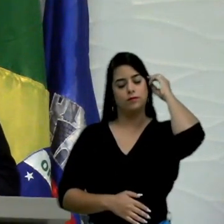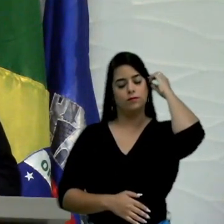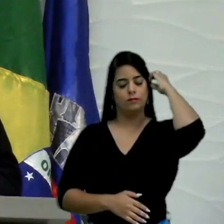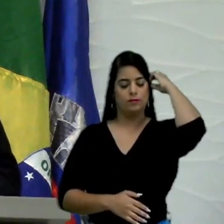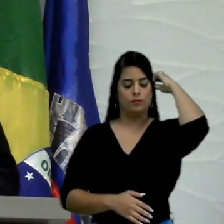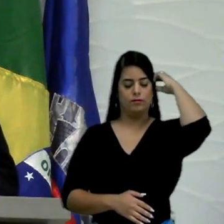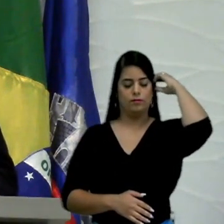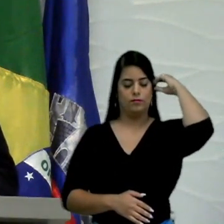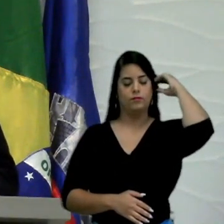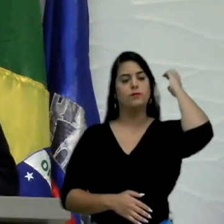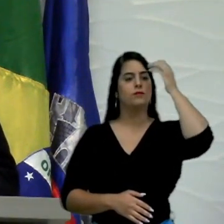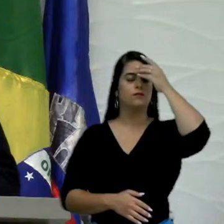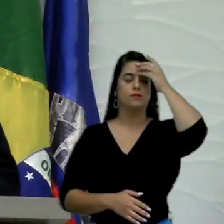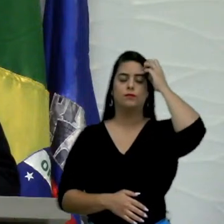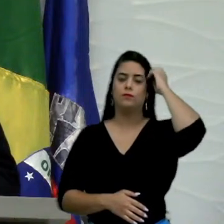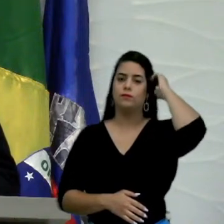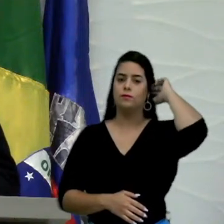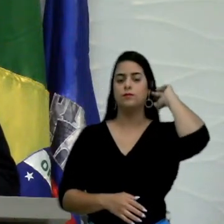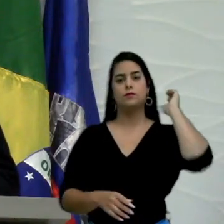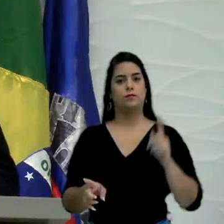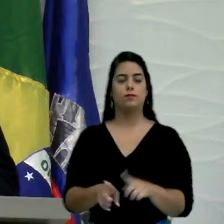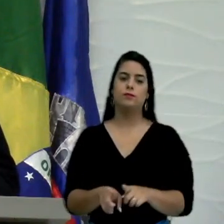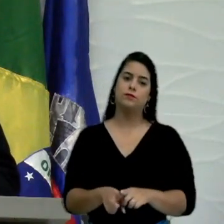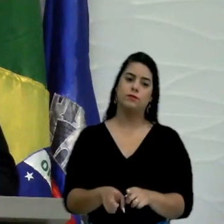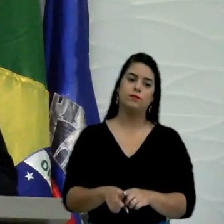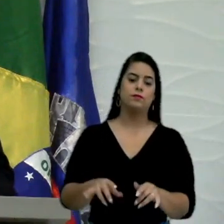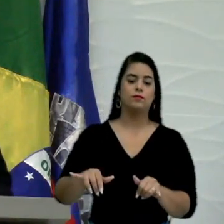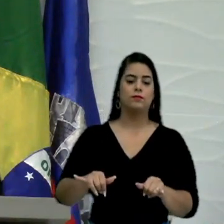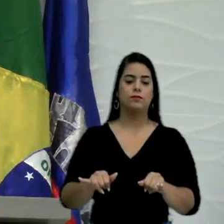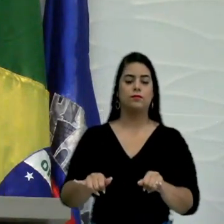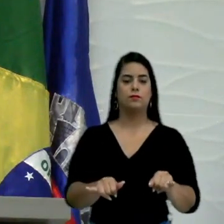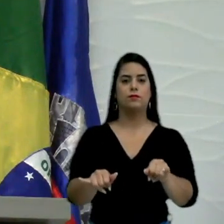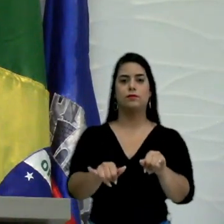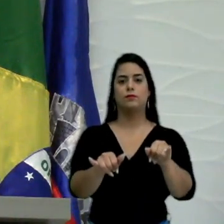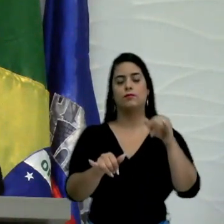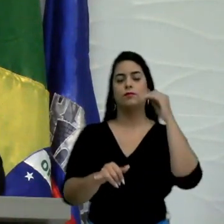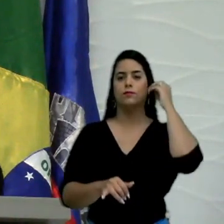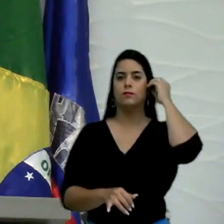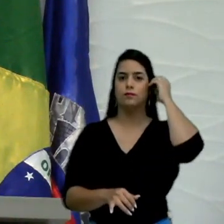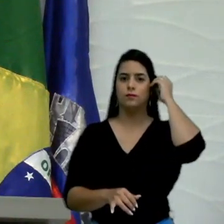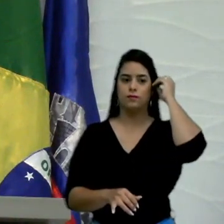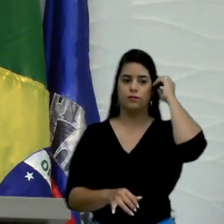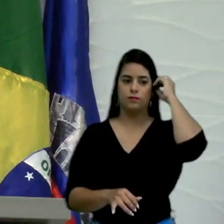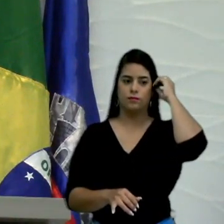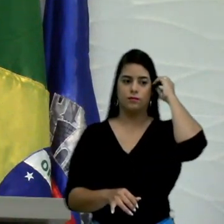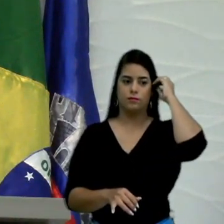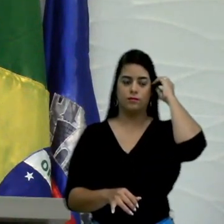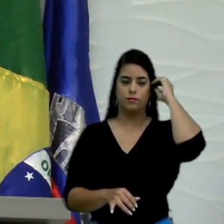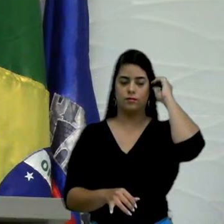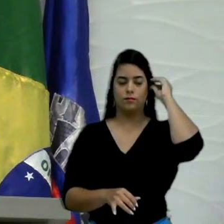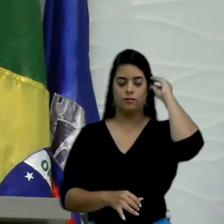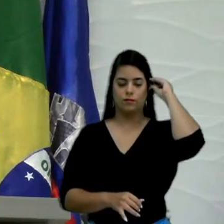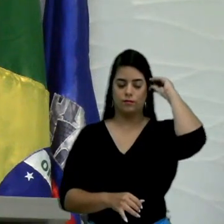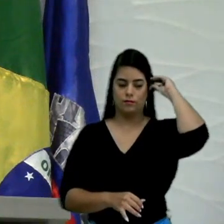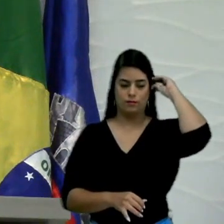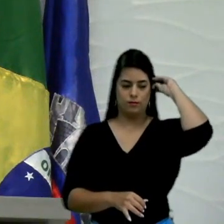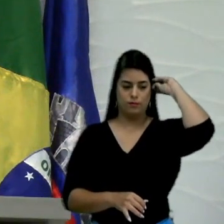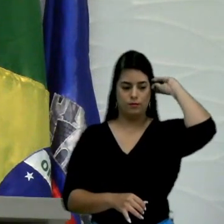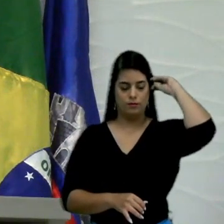Valença, e o supermercado e frigorífico São Bento, do meu amigo Fábio e Salete Brito.